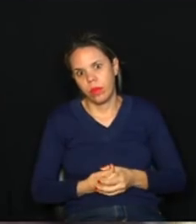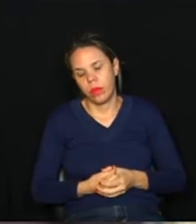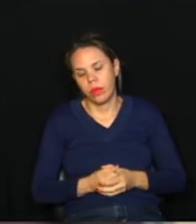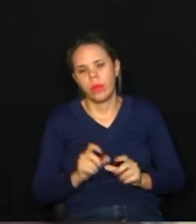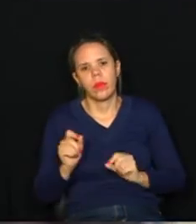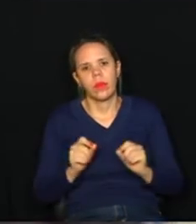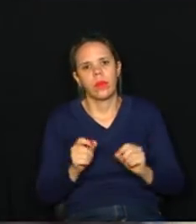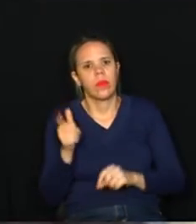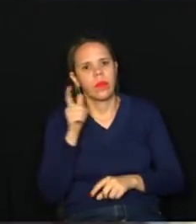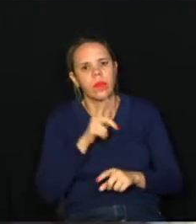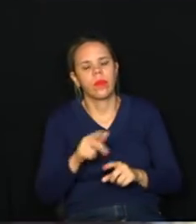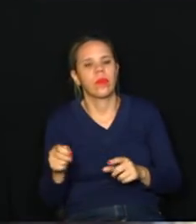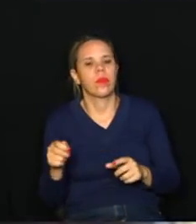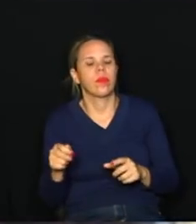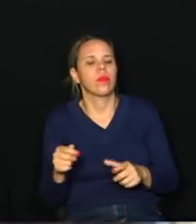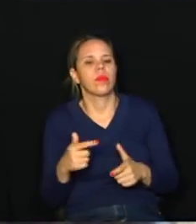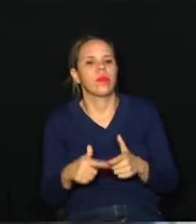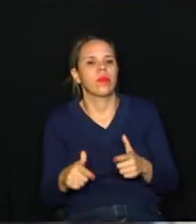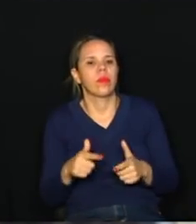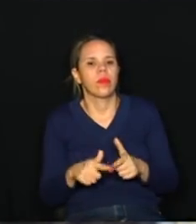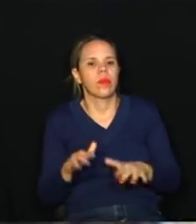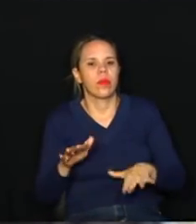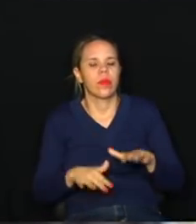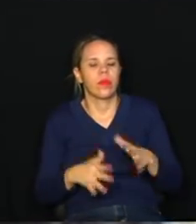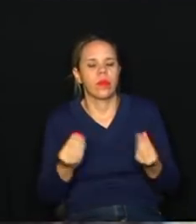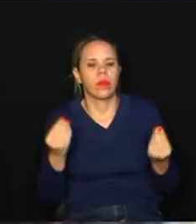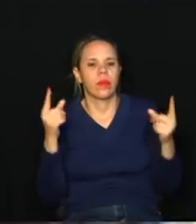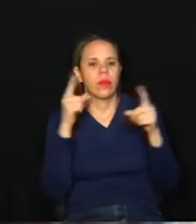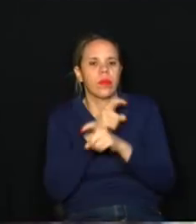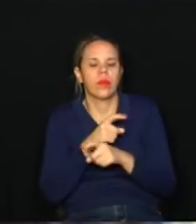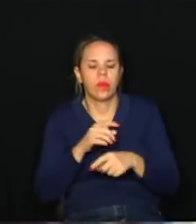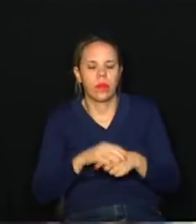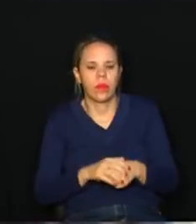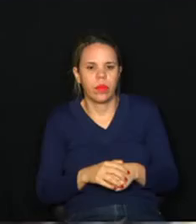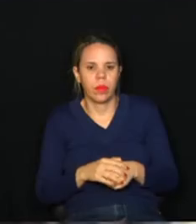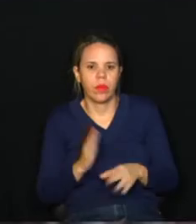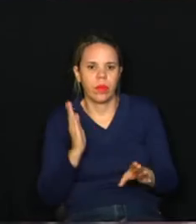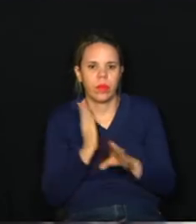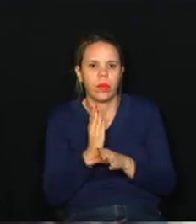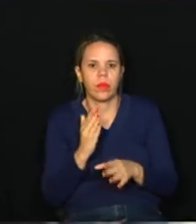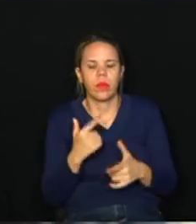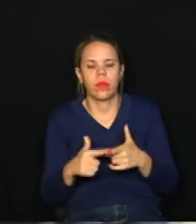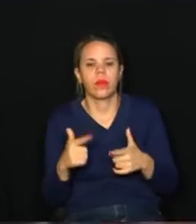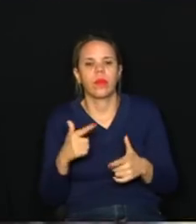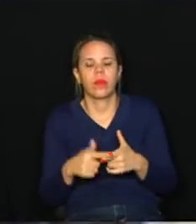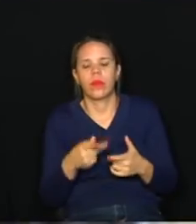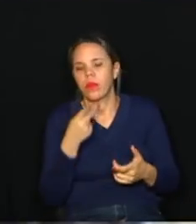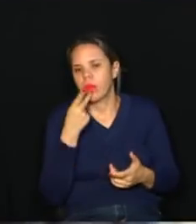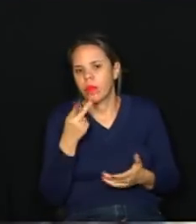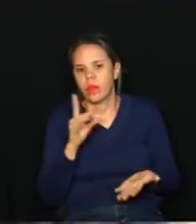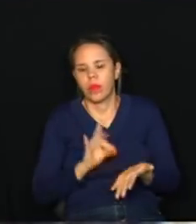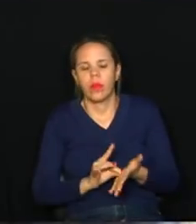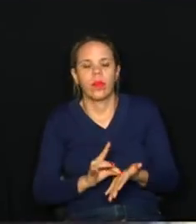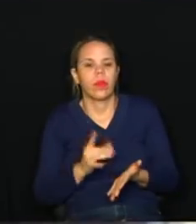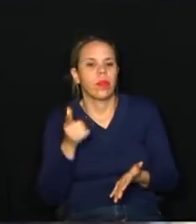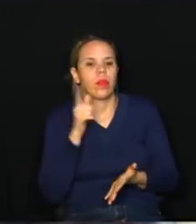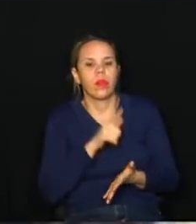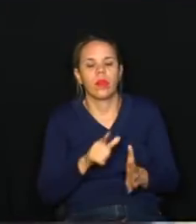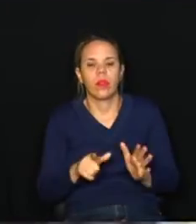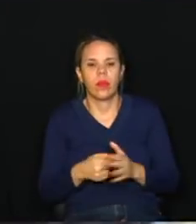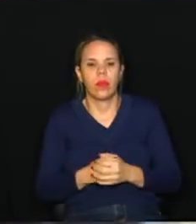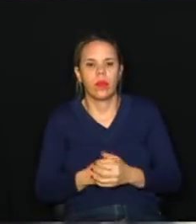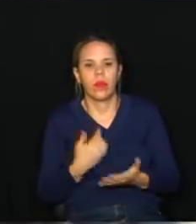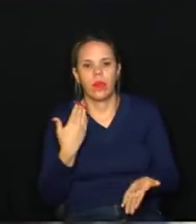Quem ganha com o desmonte talvez seja muito difícil detectar ou dizer exatamente quem ganha, mas